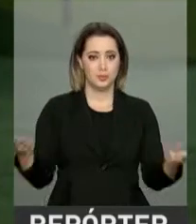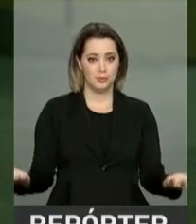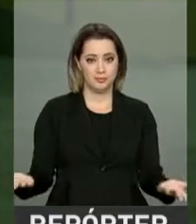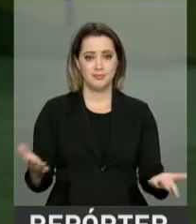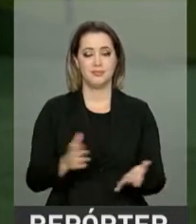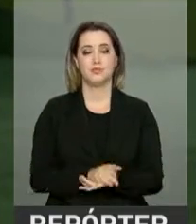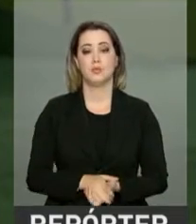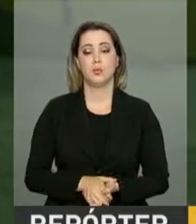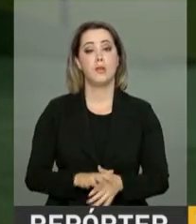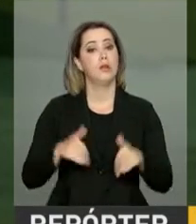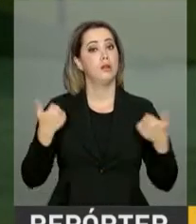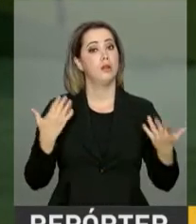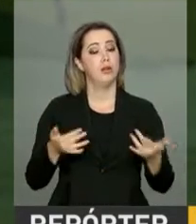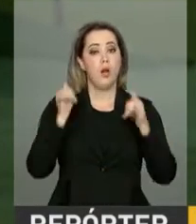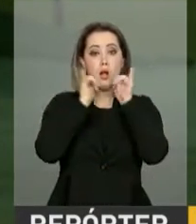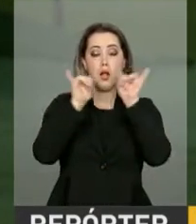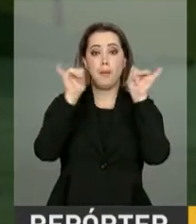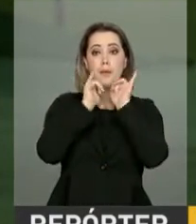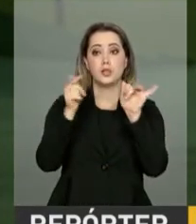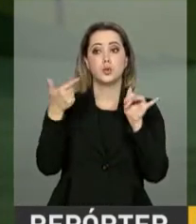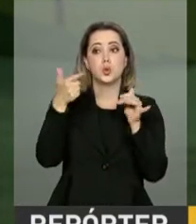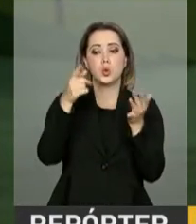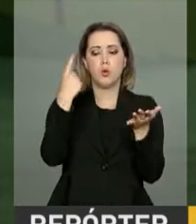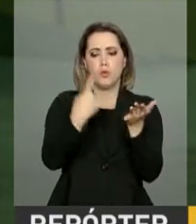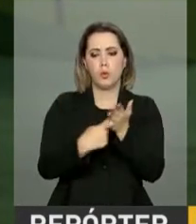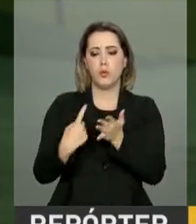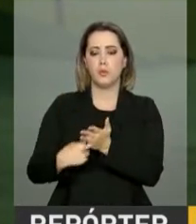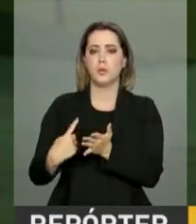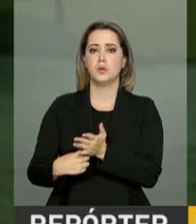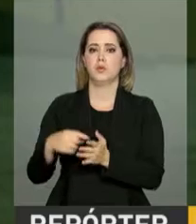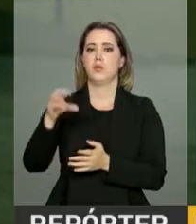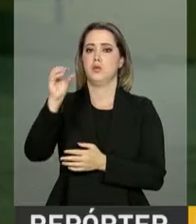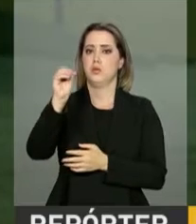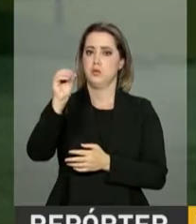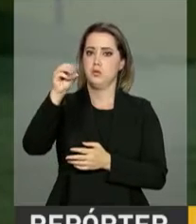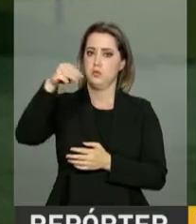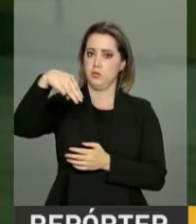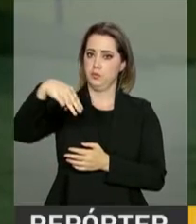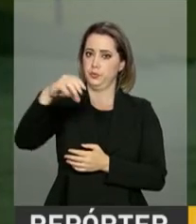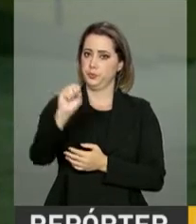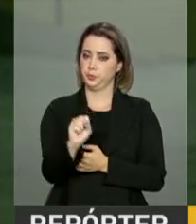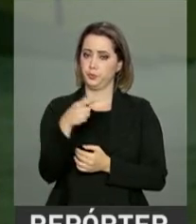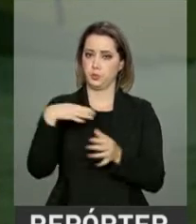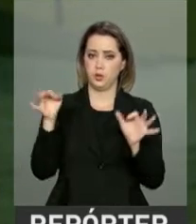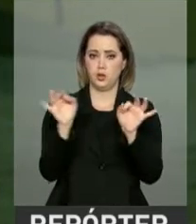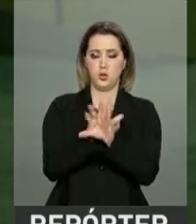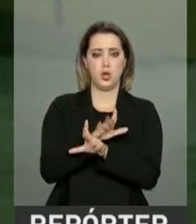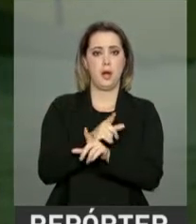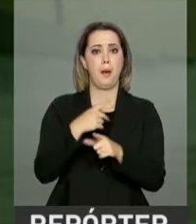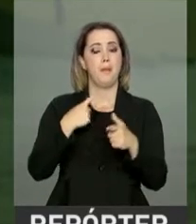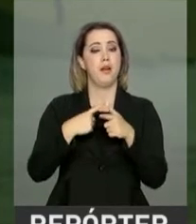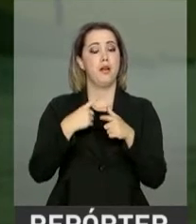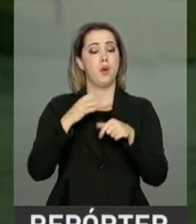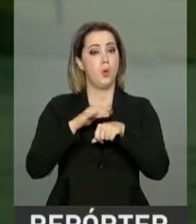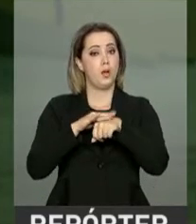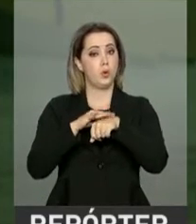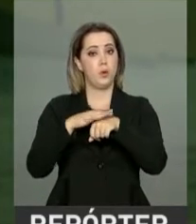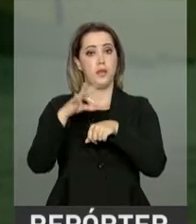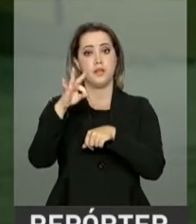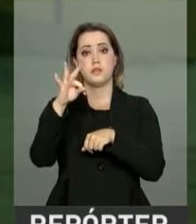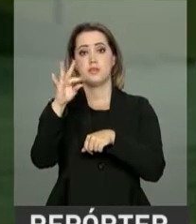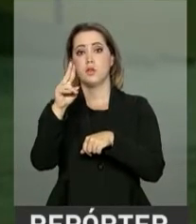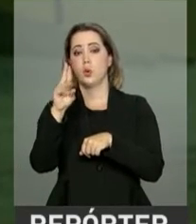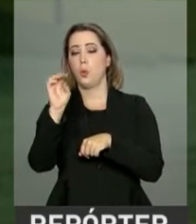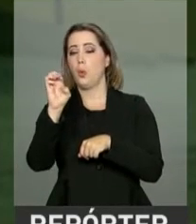a todos. Pois é, a campanha ratifica o compromisso do Brasil com a Organização Mundial da Saúde de acabar com a tuberculose no país. Hoje